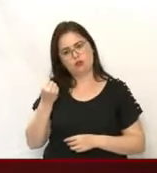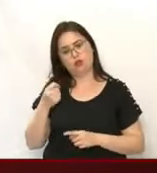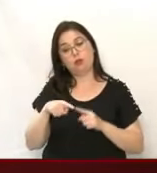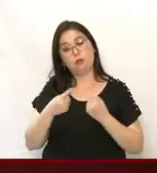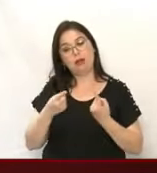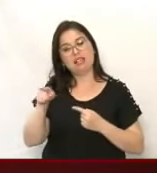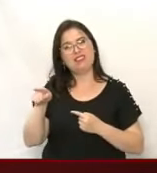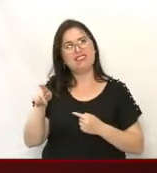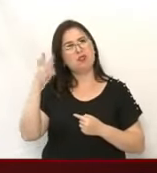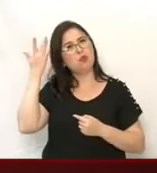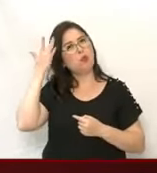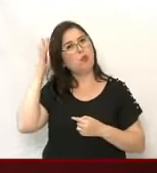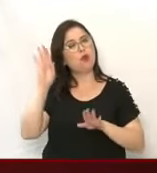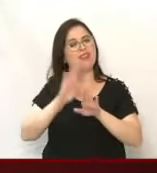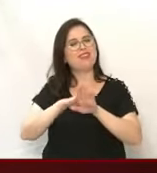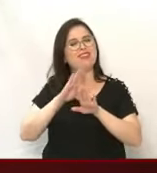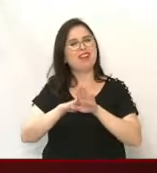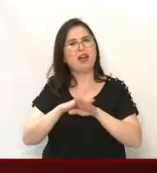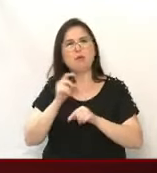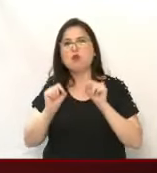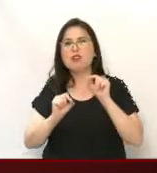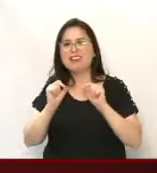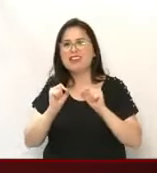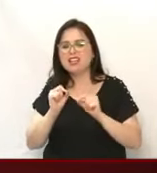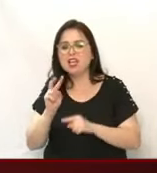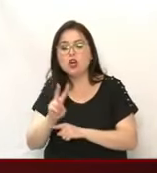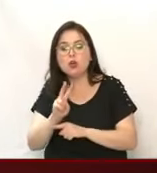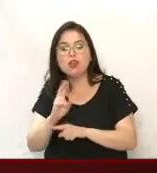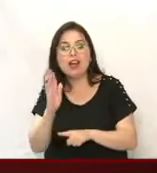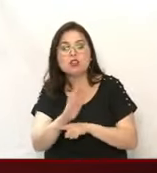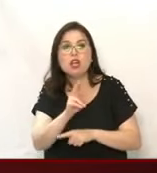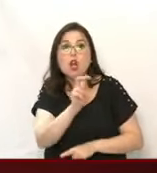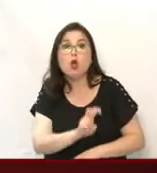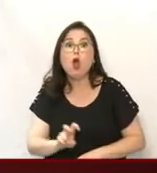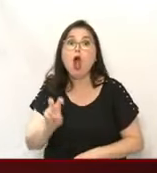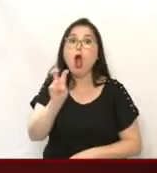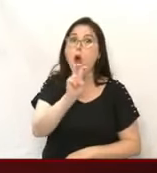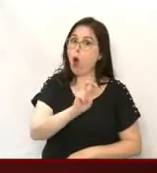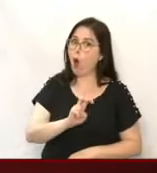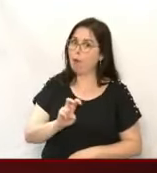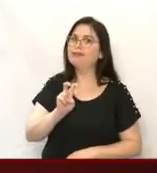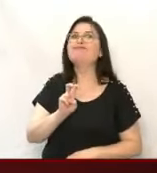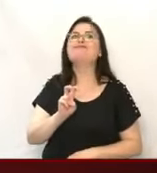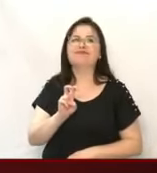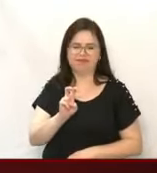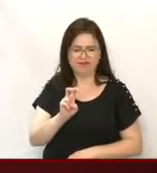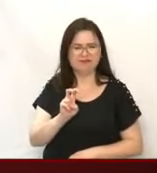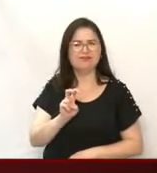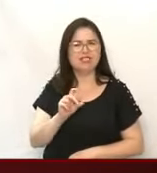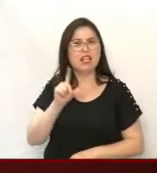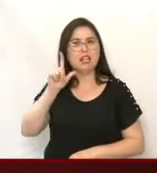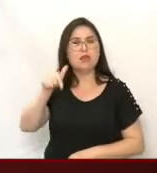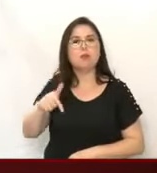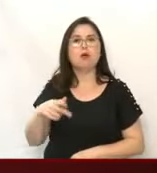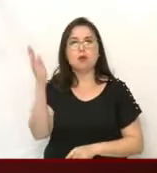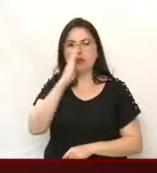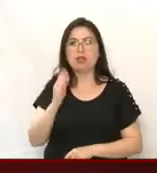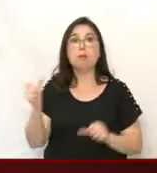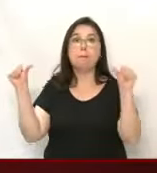da serpente. Alertamos esse sindicato e a nossa direção,